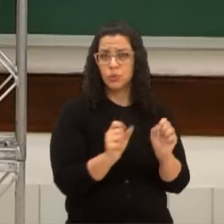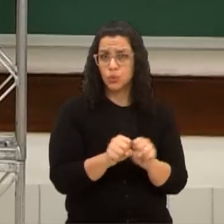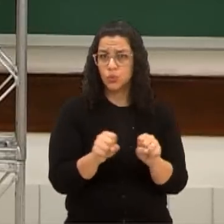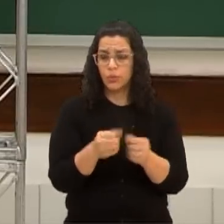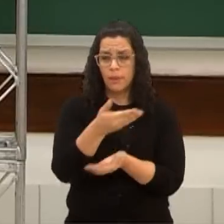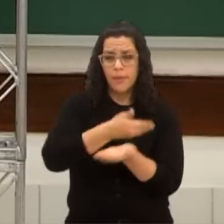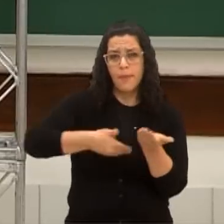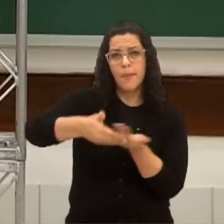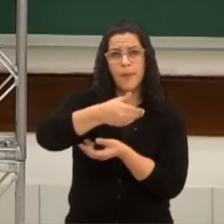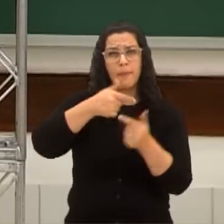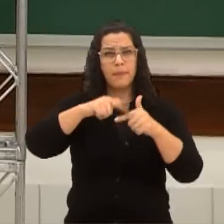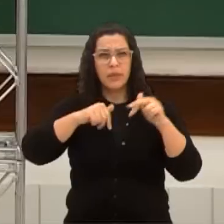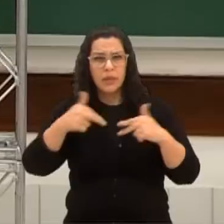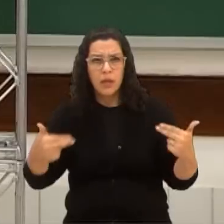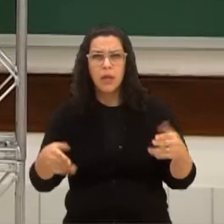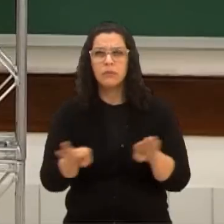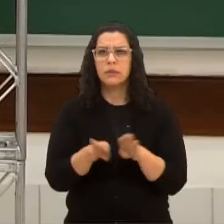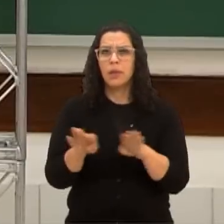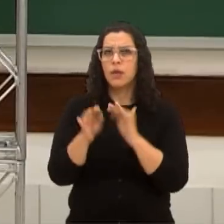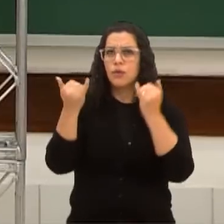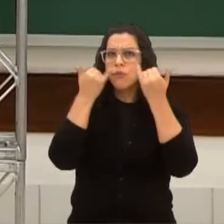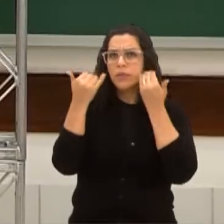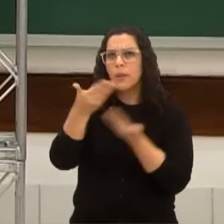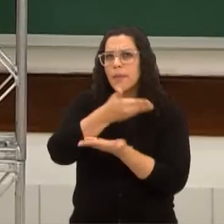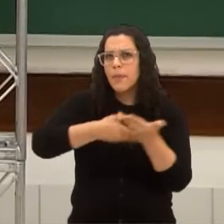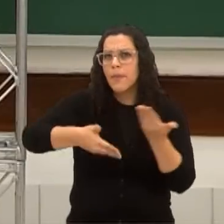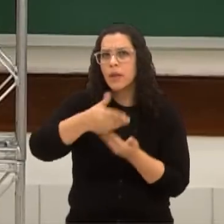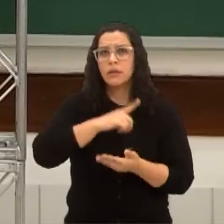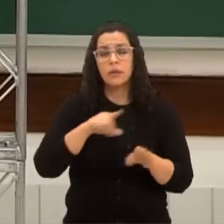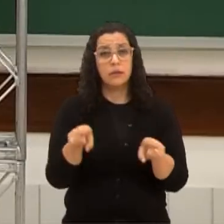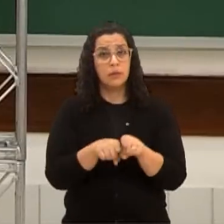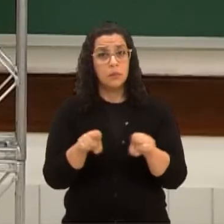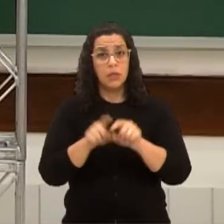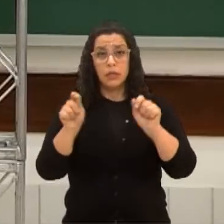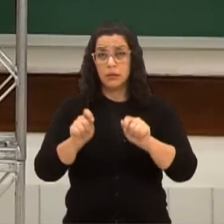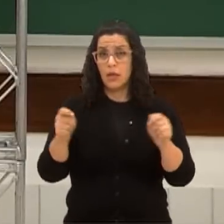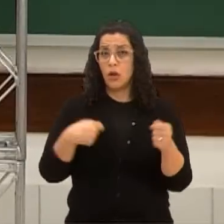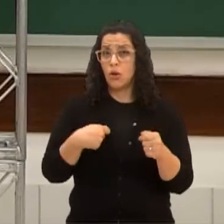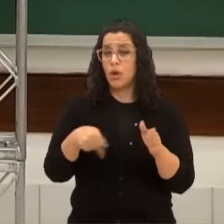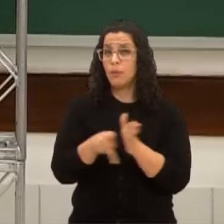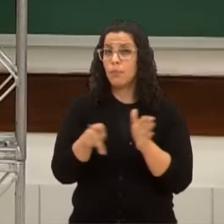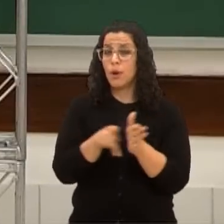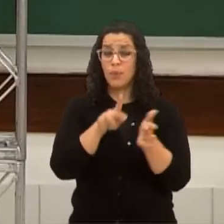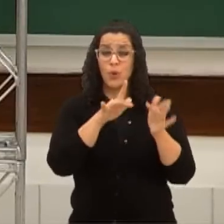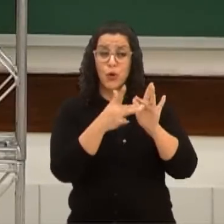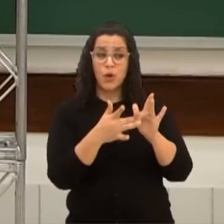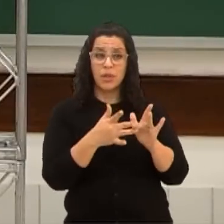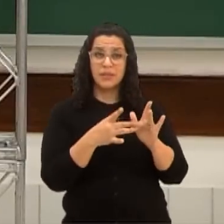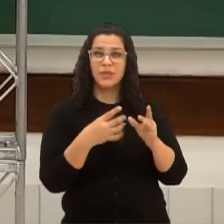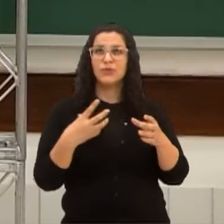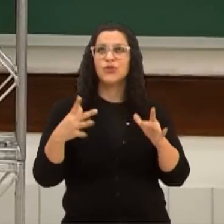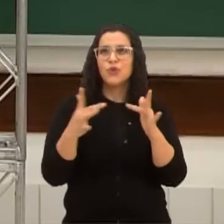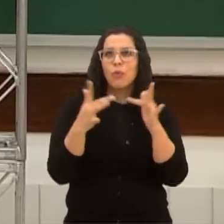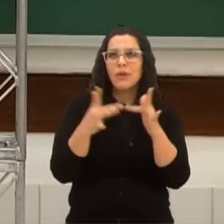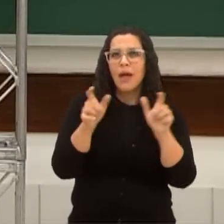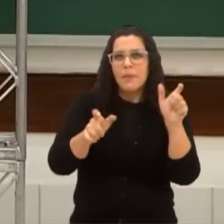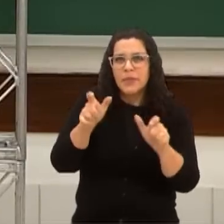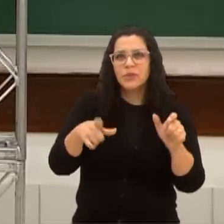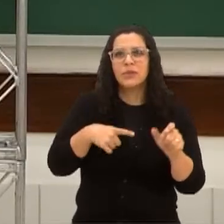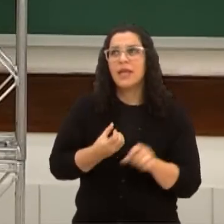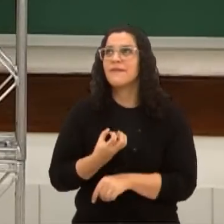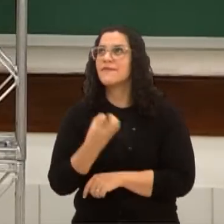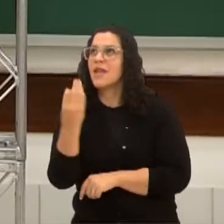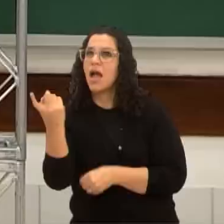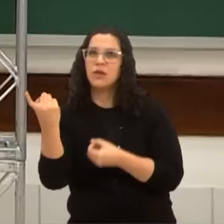e trocam mercadorias, trocam informações e também possibilitam uma maior conexão física entre as pessoas,